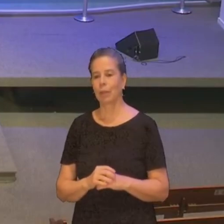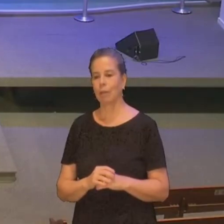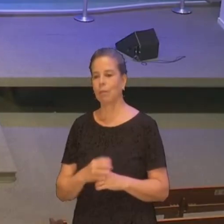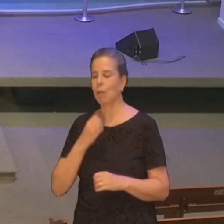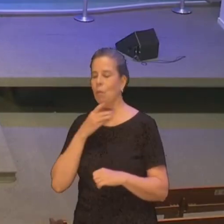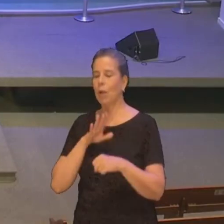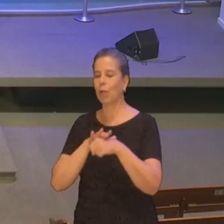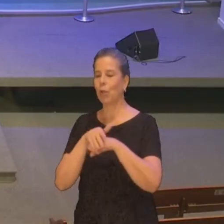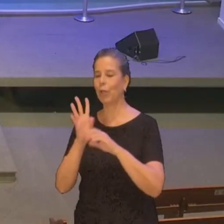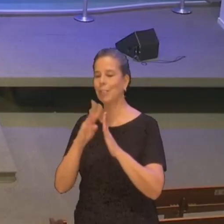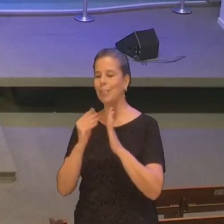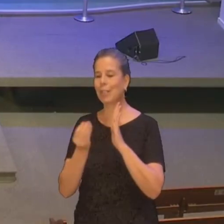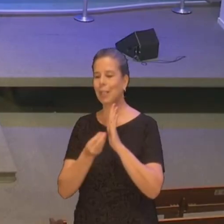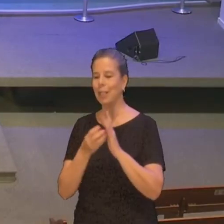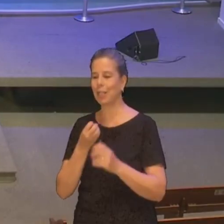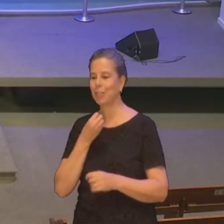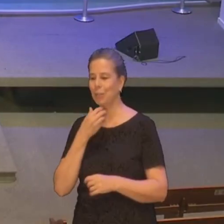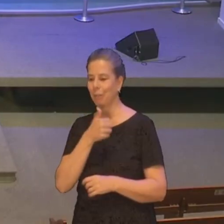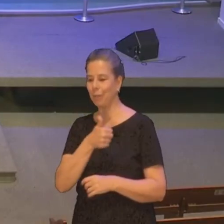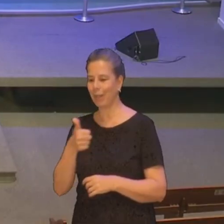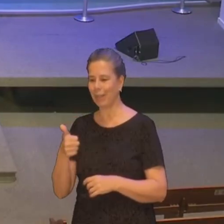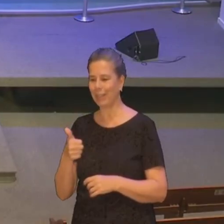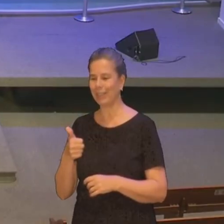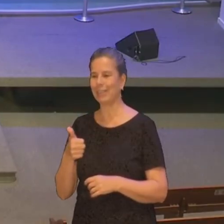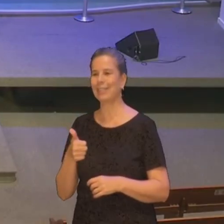Boa noite, igreja, tudo bem?